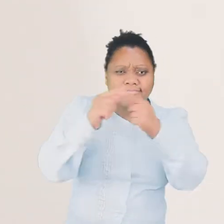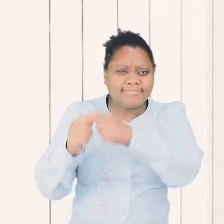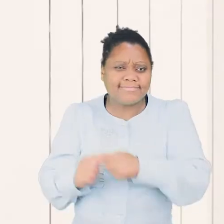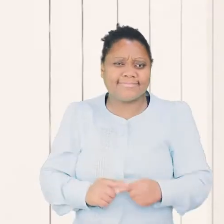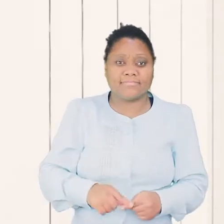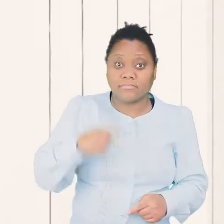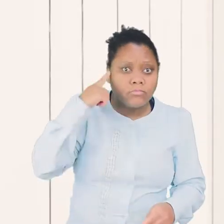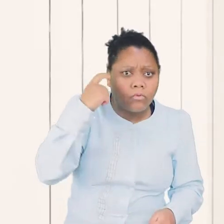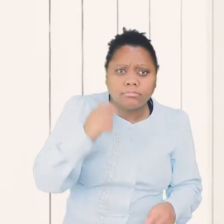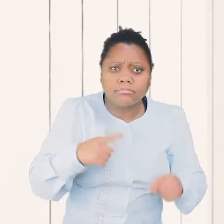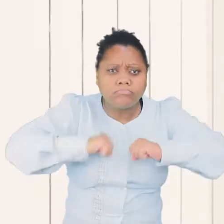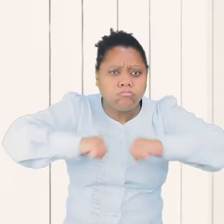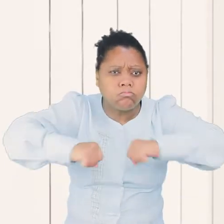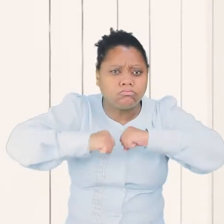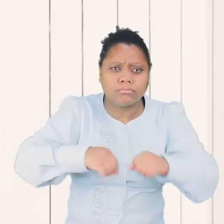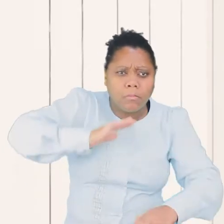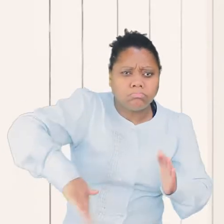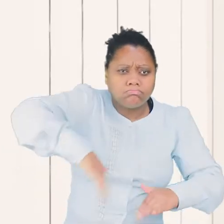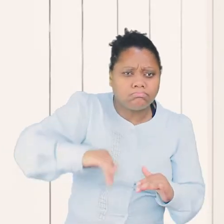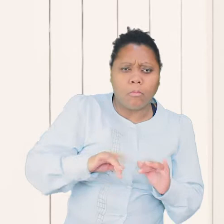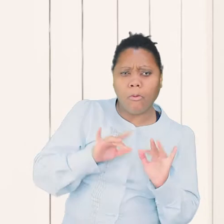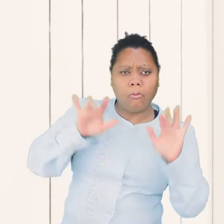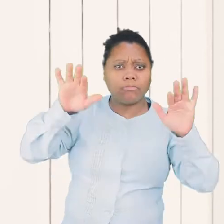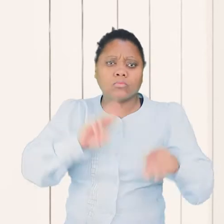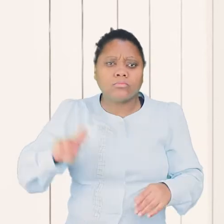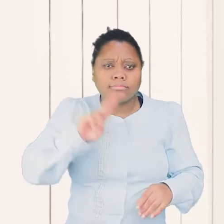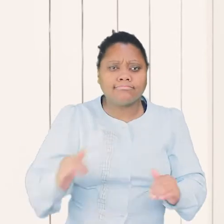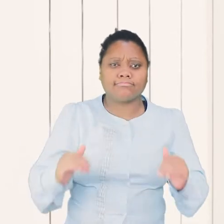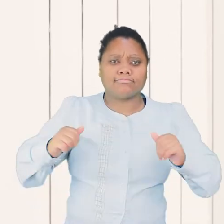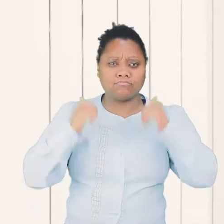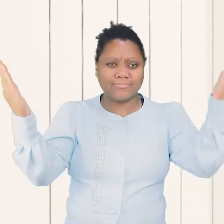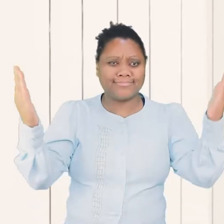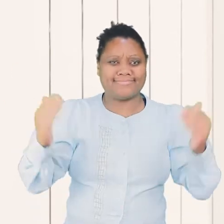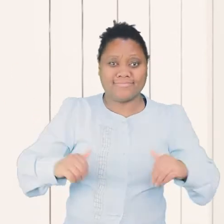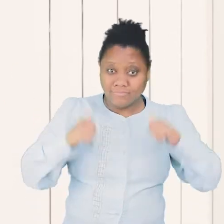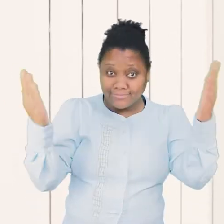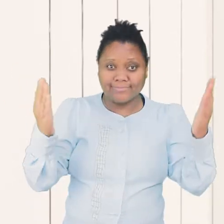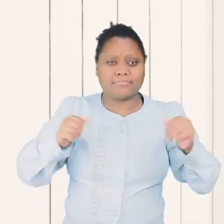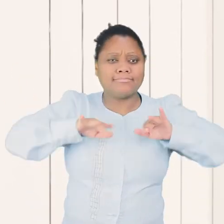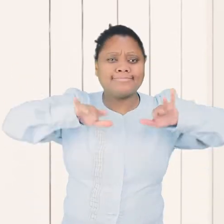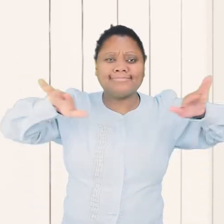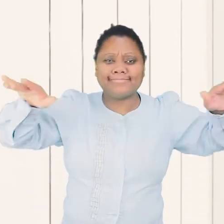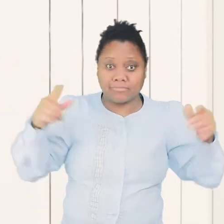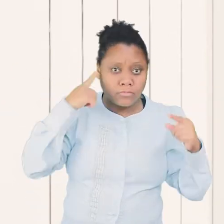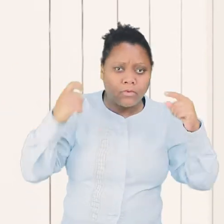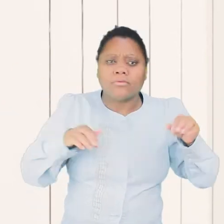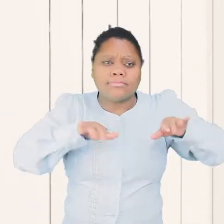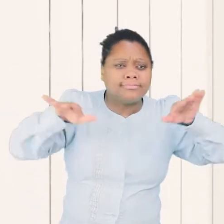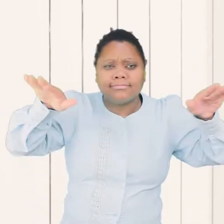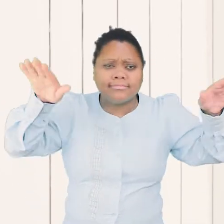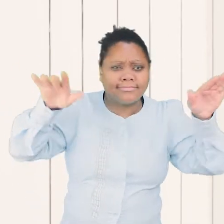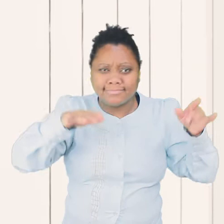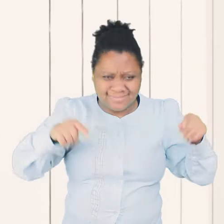possíveis. Com um volume potente, o derbak é super utilizado em músicas tocadas ao ar livre, pois tem uma